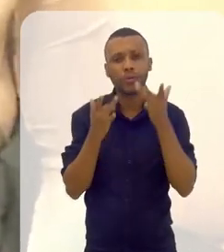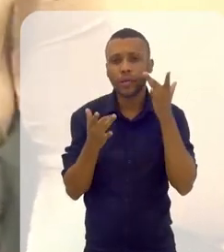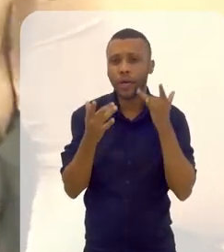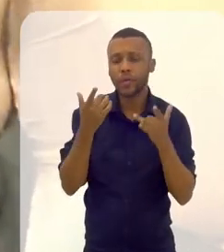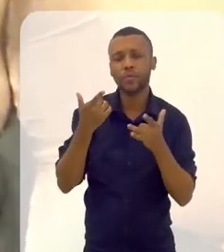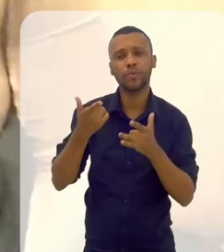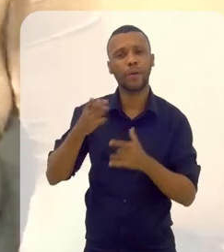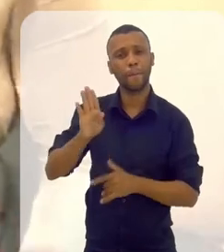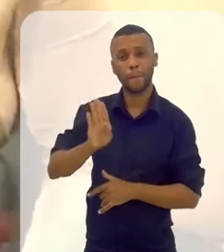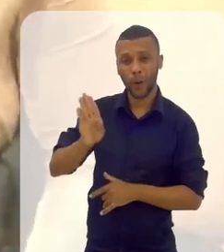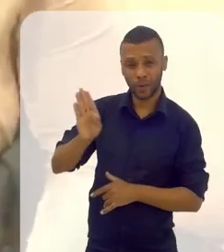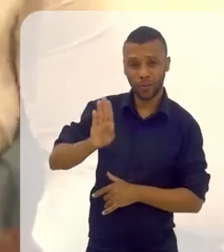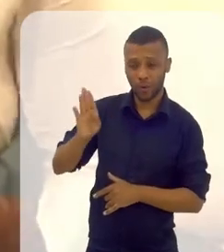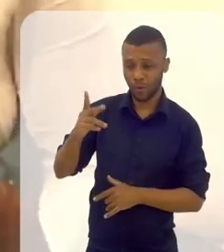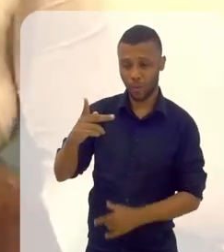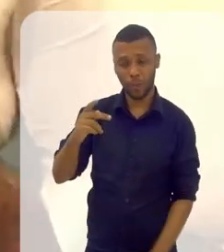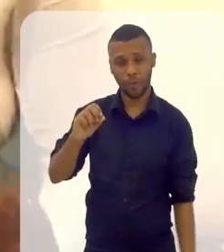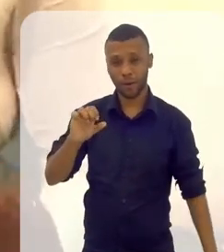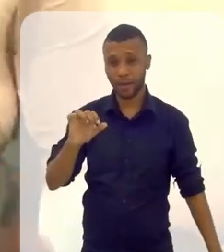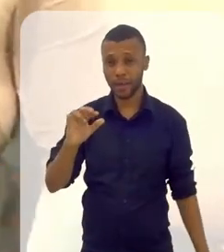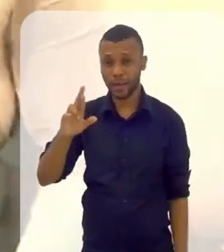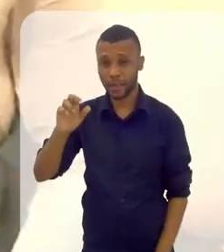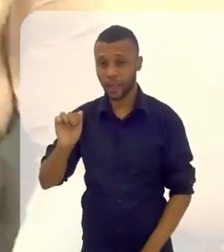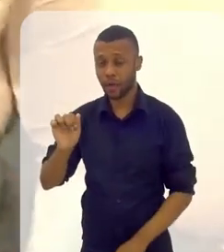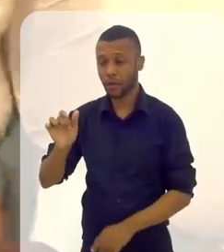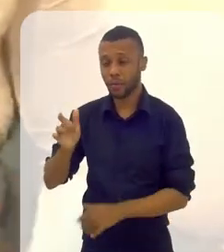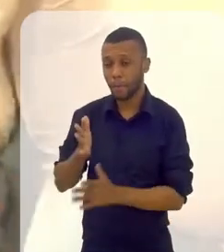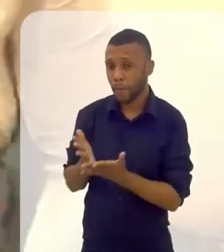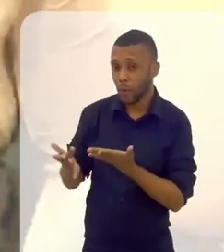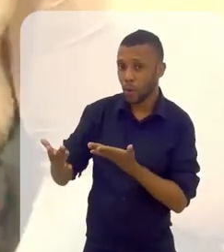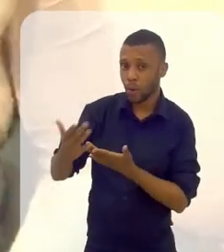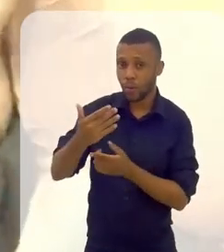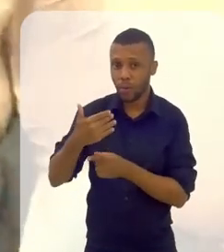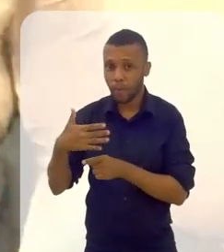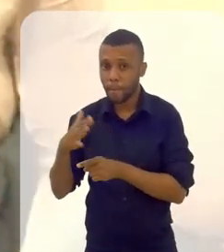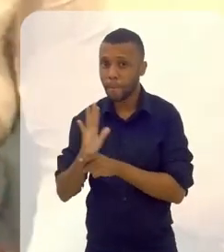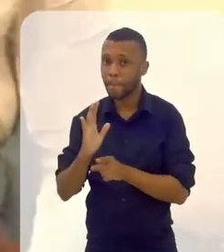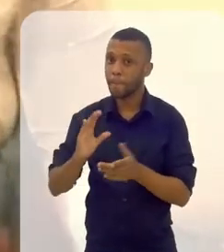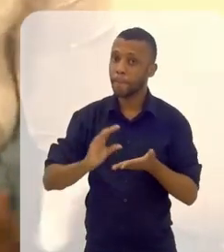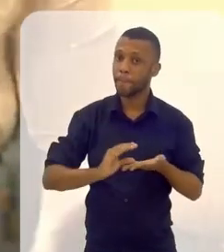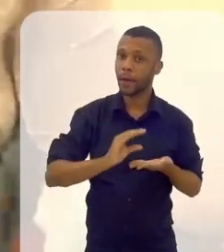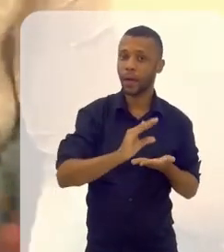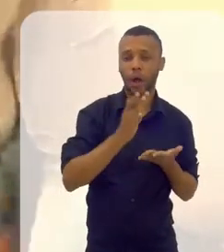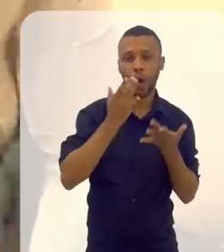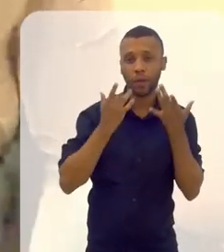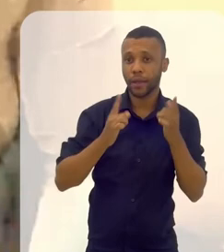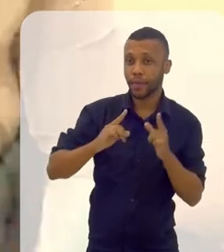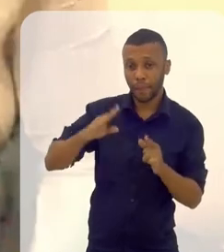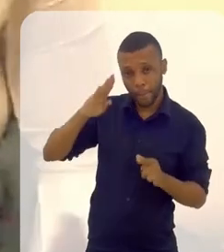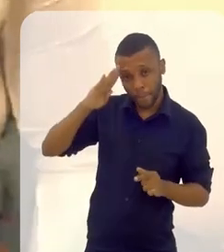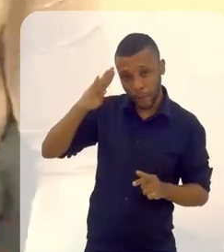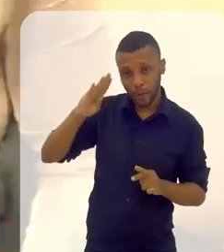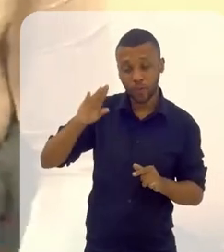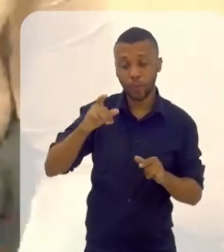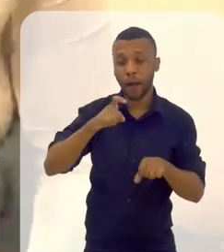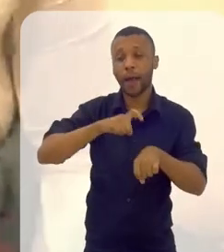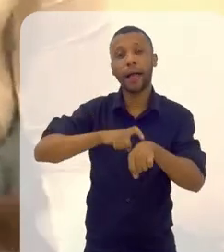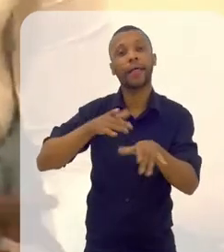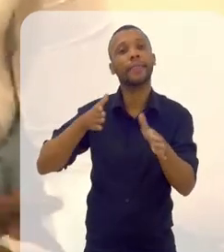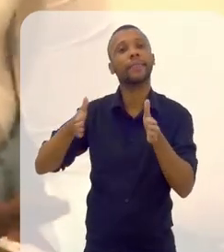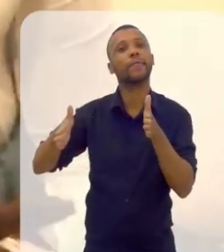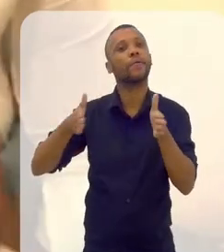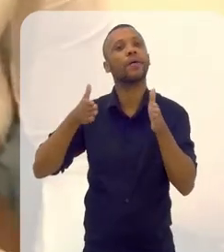Poeira. E com a contribuição voluntária, a gente conseguiu pagar o Poeira e ainda pagar uma temporada em Recife, assim,